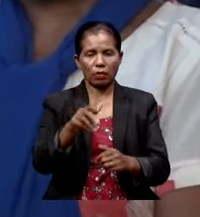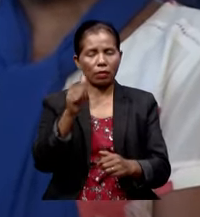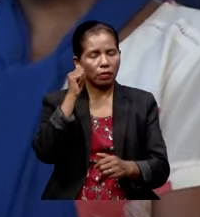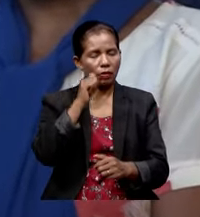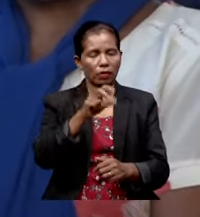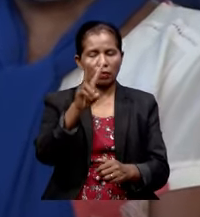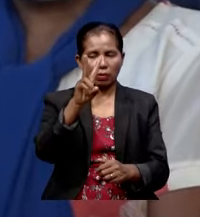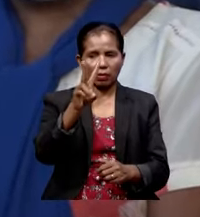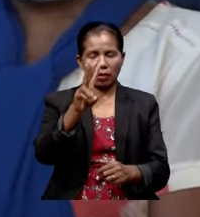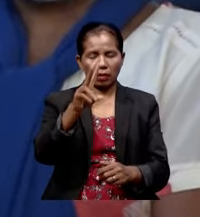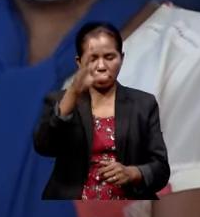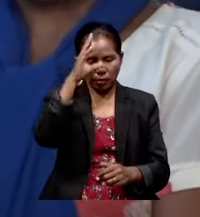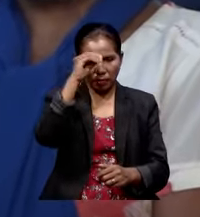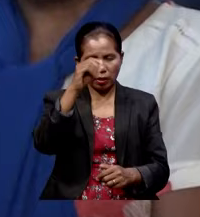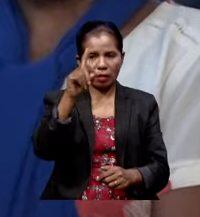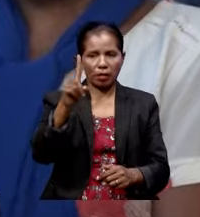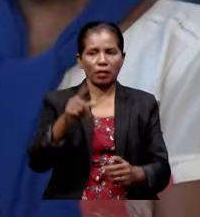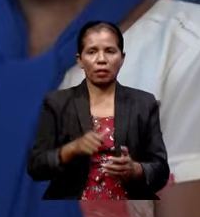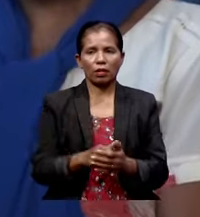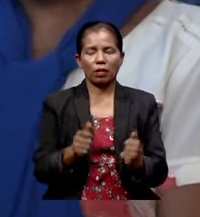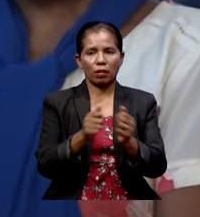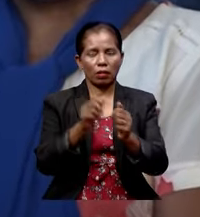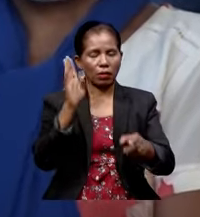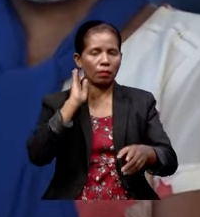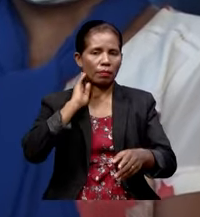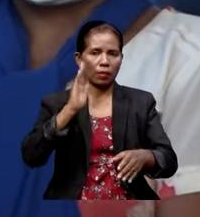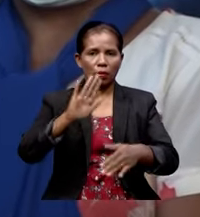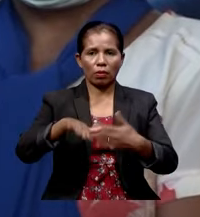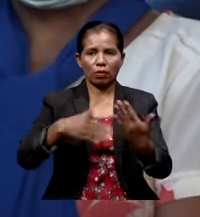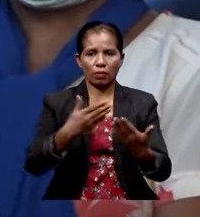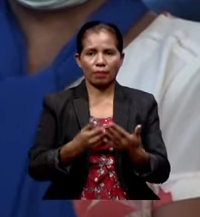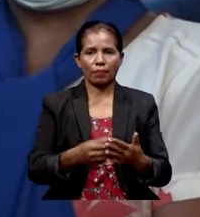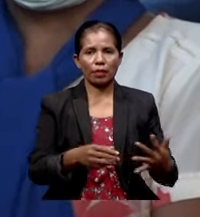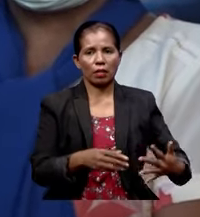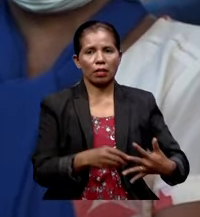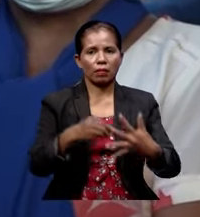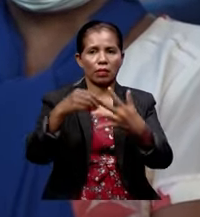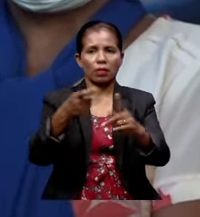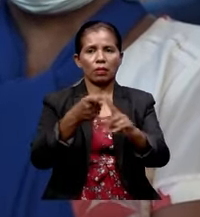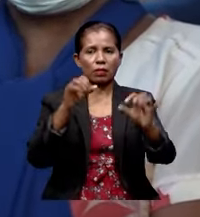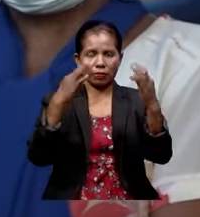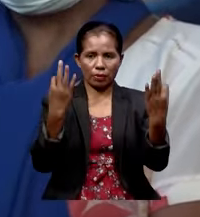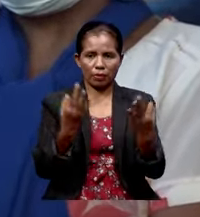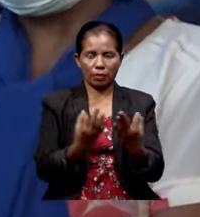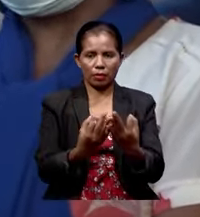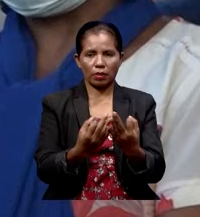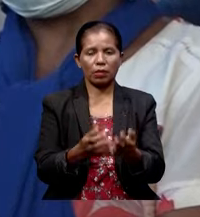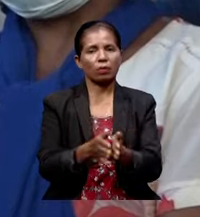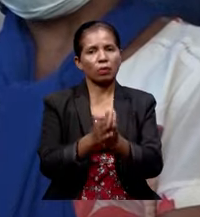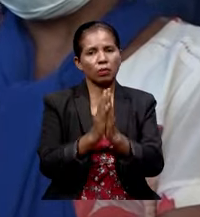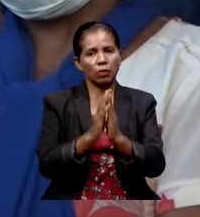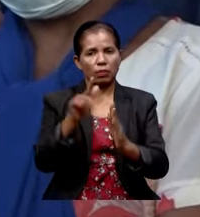Fetorua, no Maneida, o Biwansira. Liu-liu, usi família, usi ba